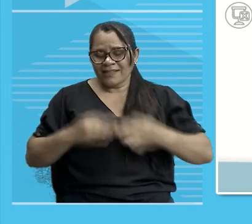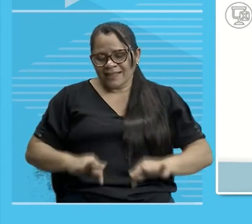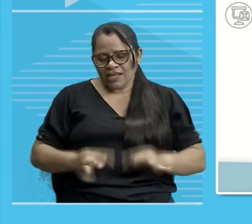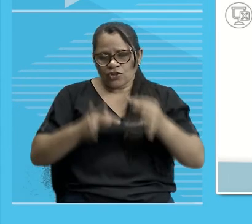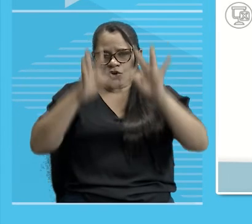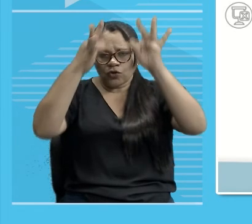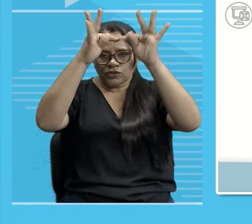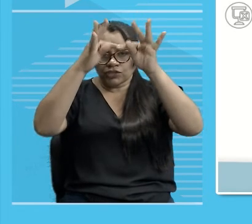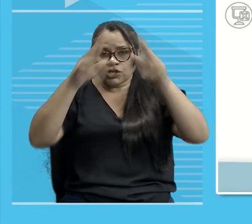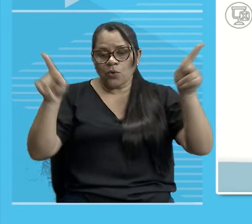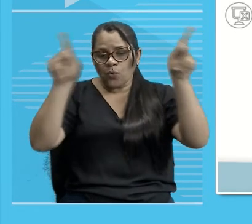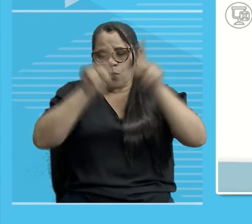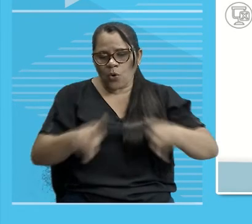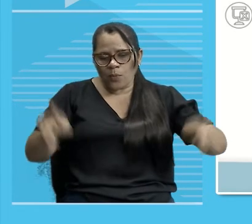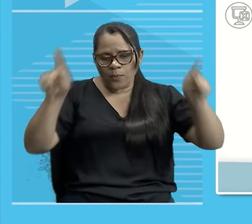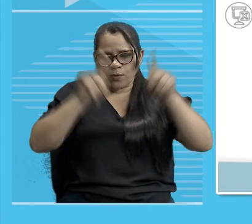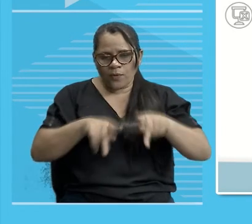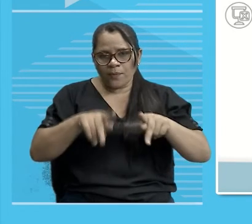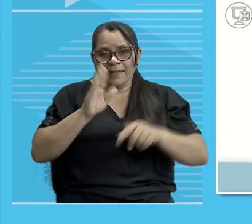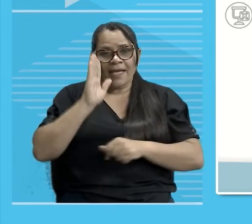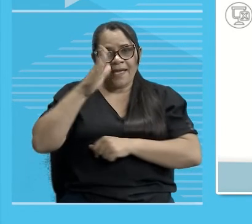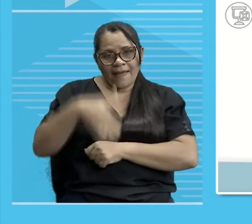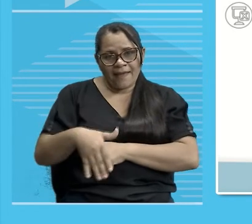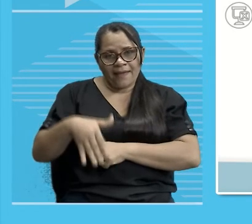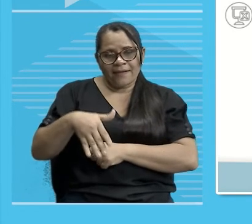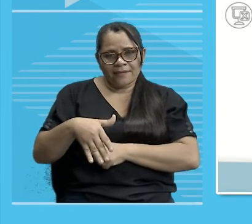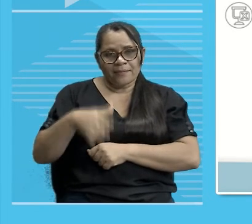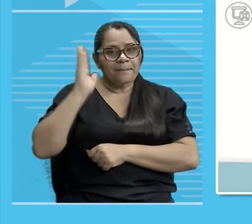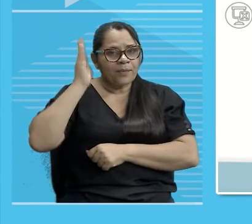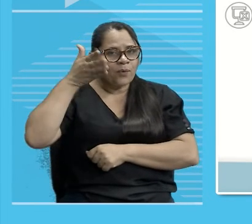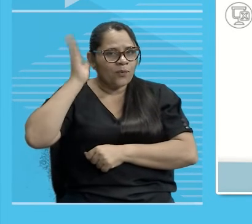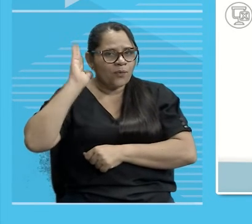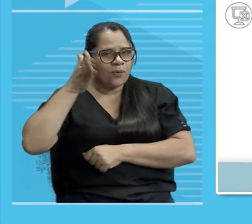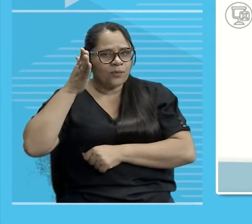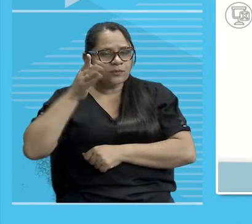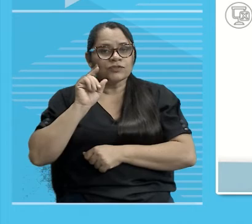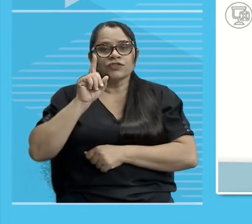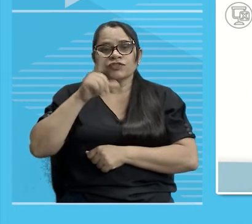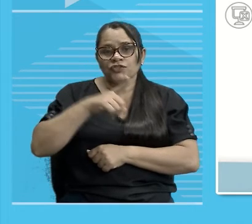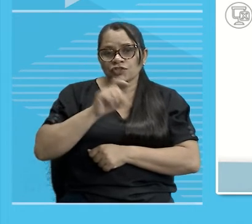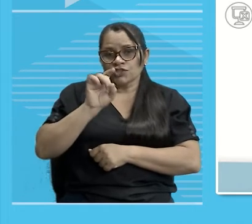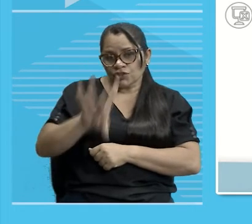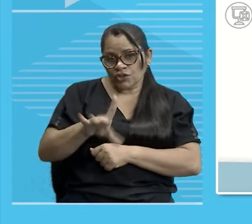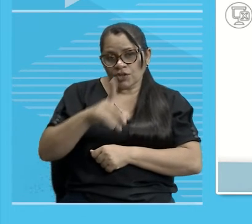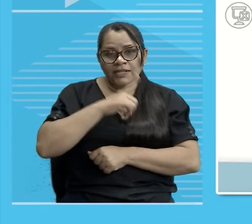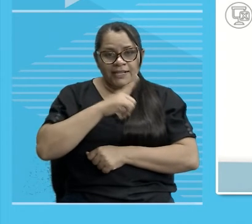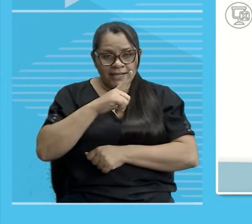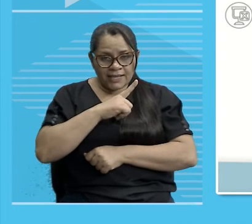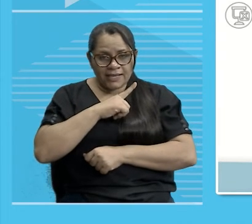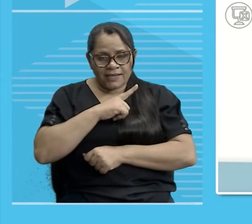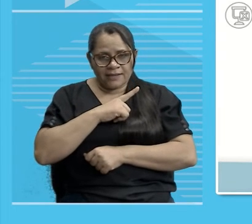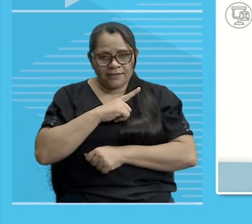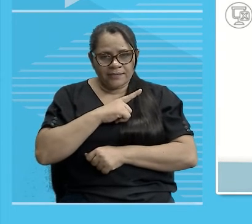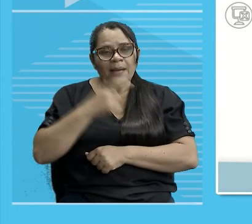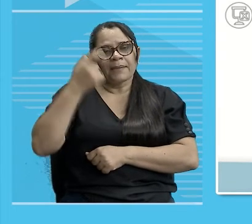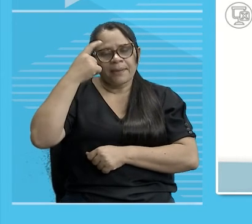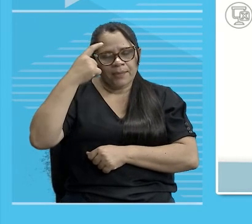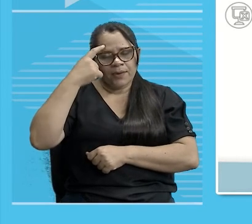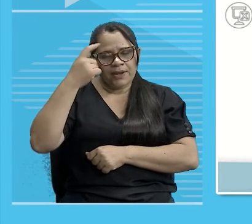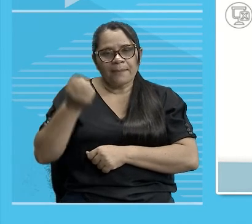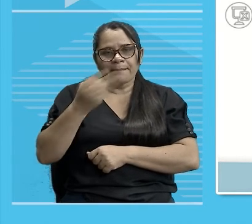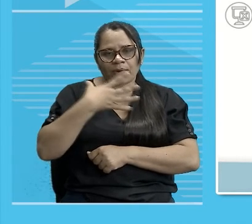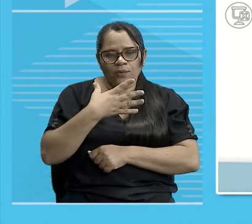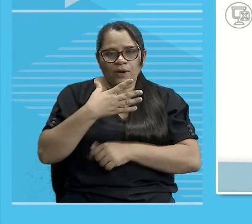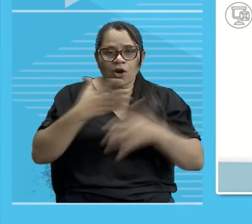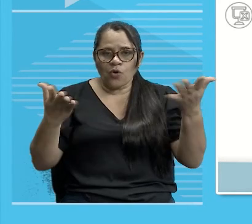computador é burro só tem boa memória pois bem querido aluno pois bem que ele da Luna hoje